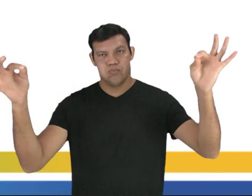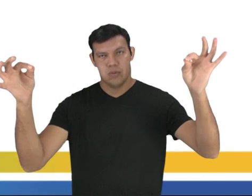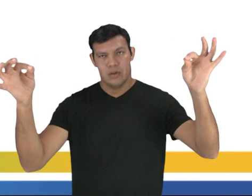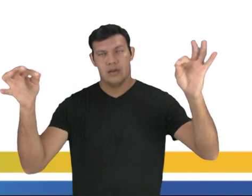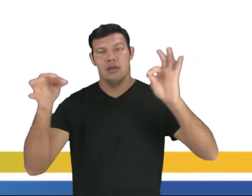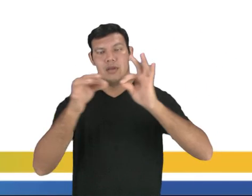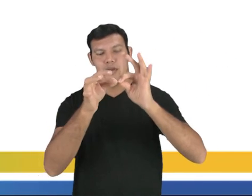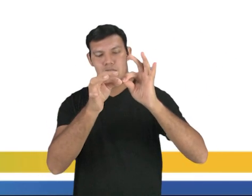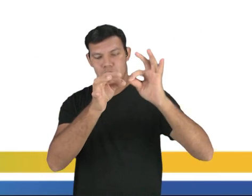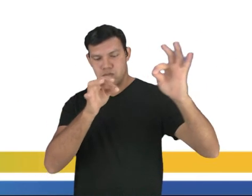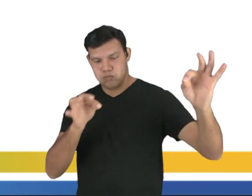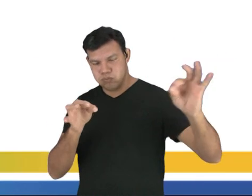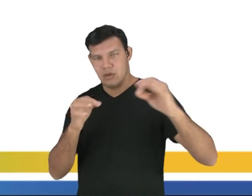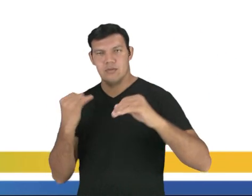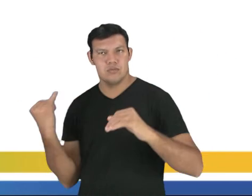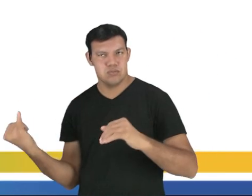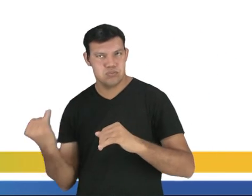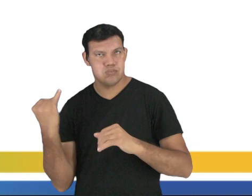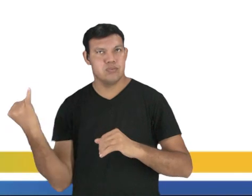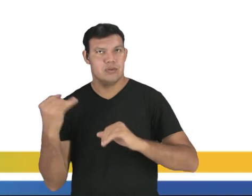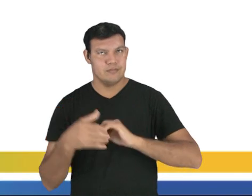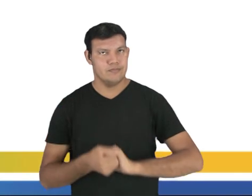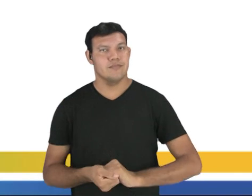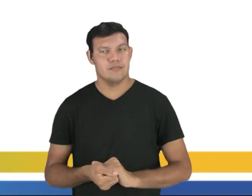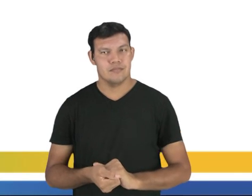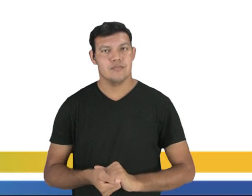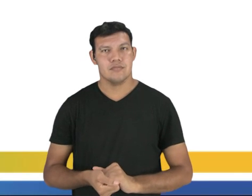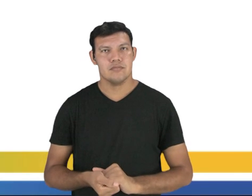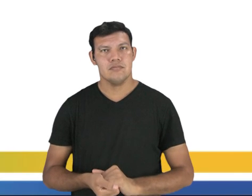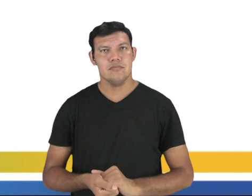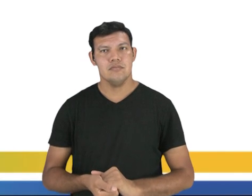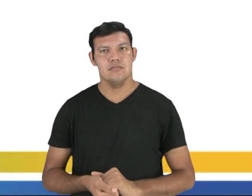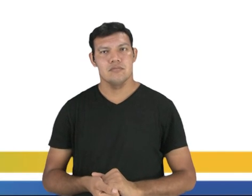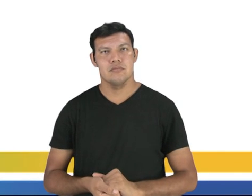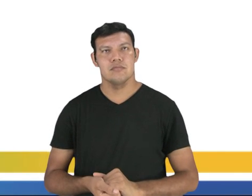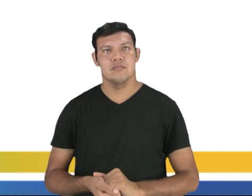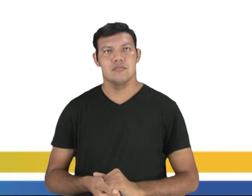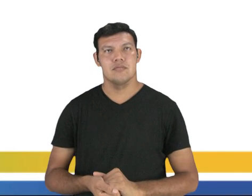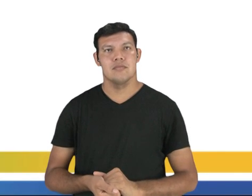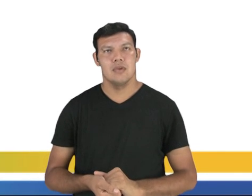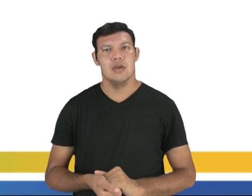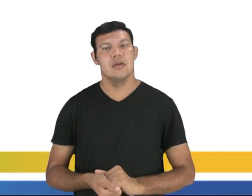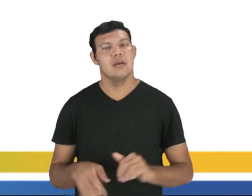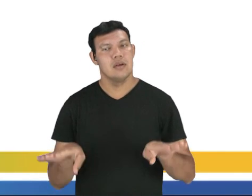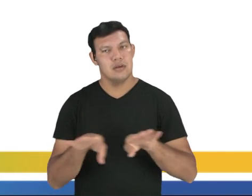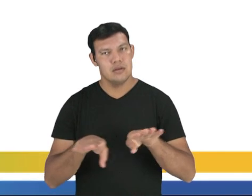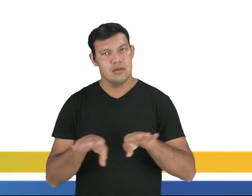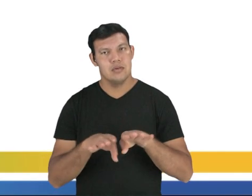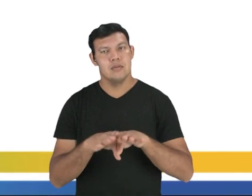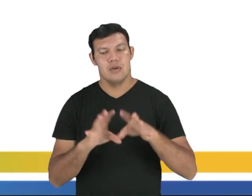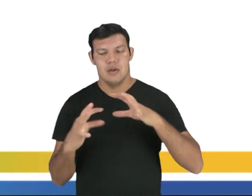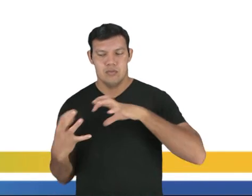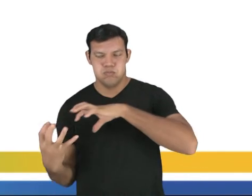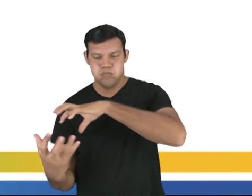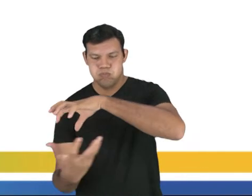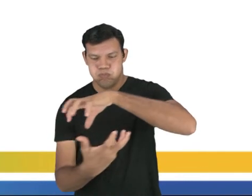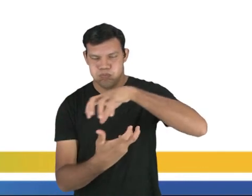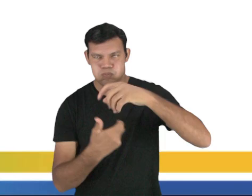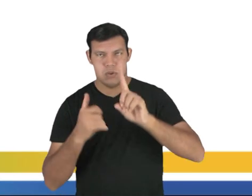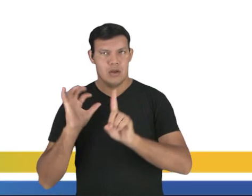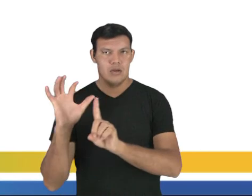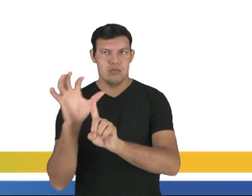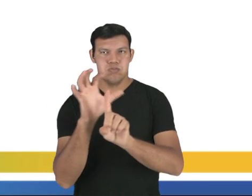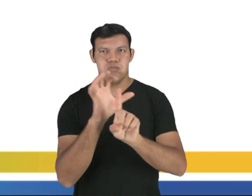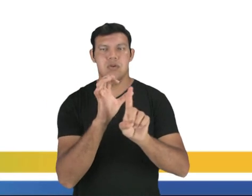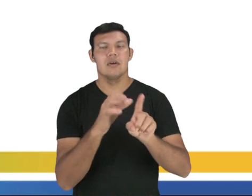primeiro deles é a distância. A distância é fundamental, né? No caso, a nossa distância é a distância até o centro, né? Mas os planetas sofrem a